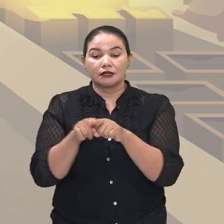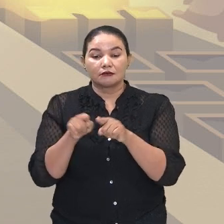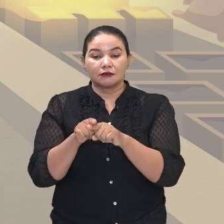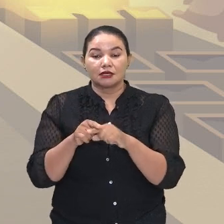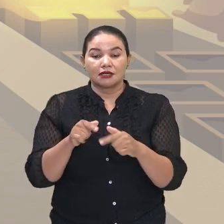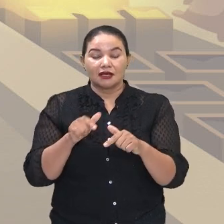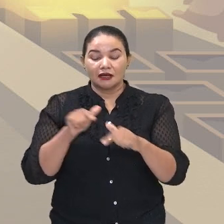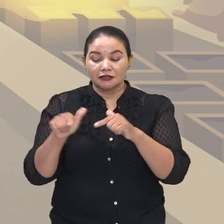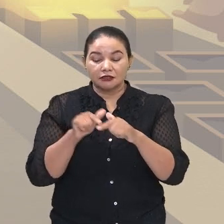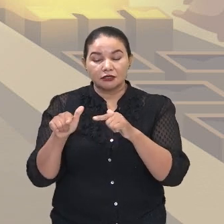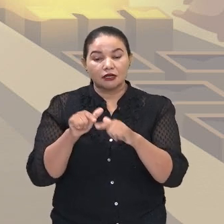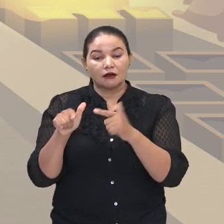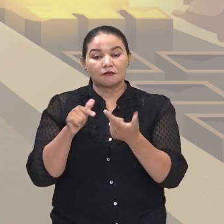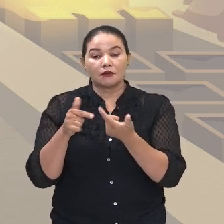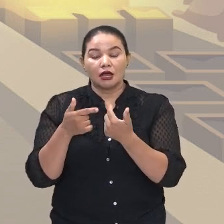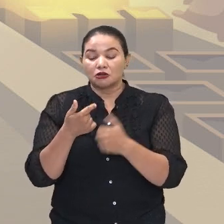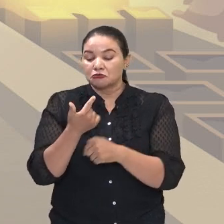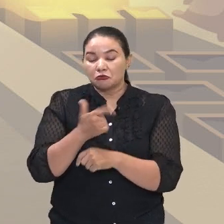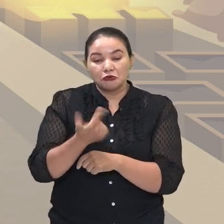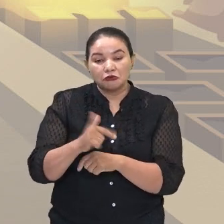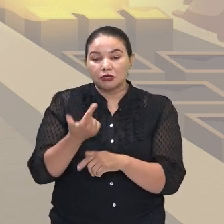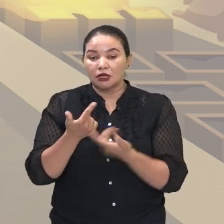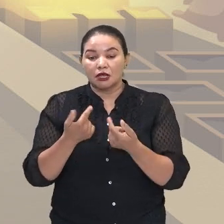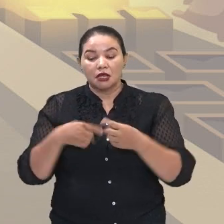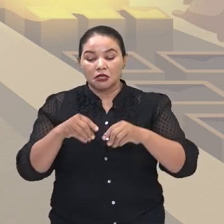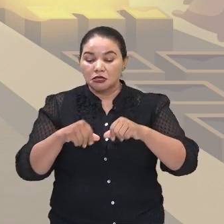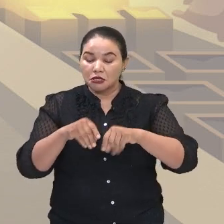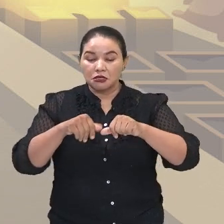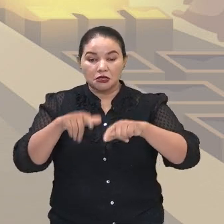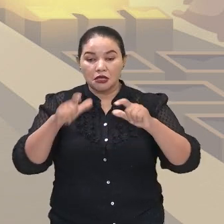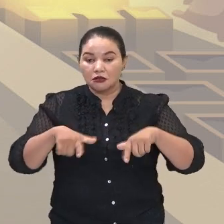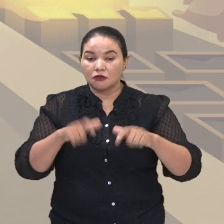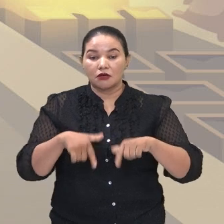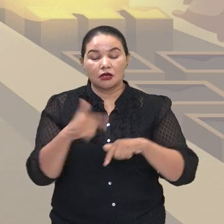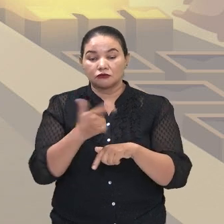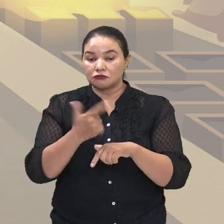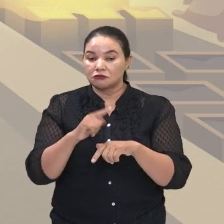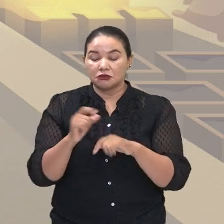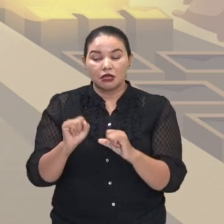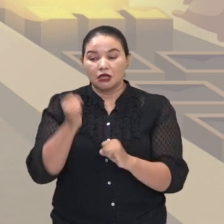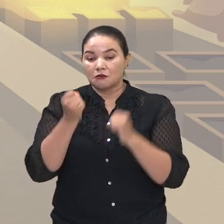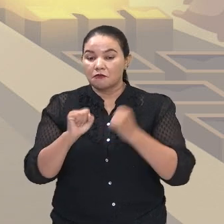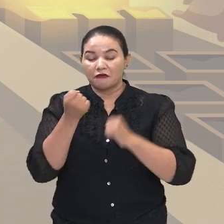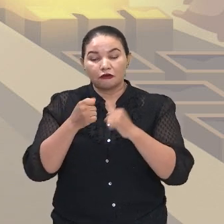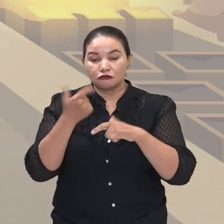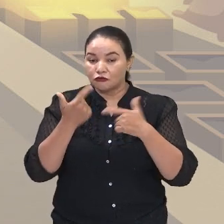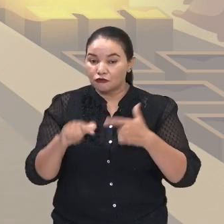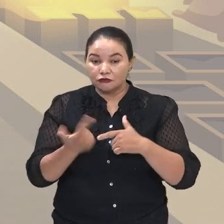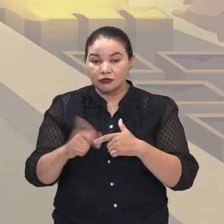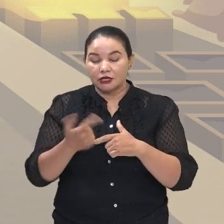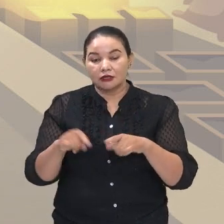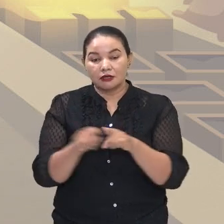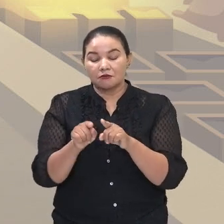de produção. Ele não possui as terras, ele não possui a fábrica, ele não possui os recursos minerais. O que